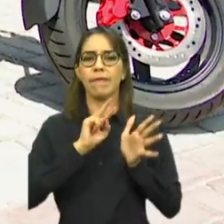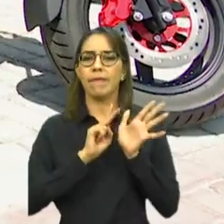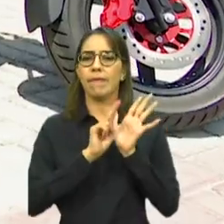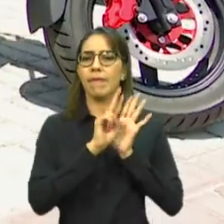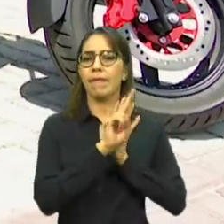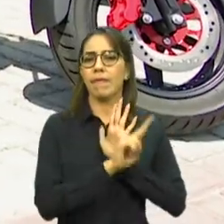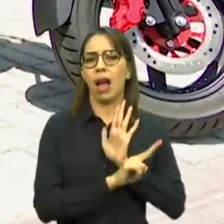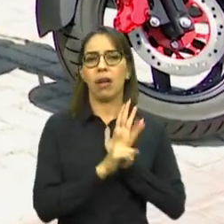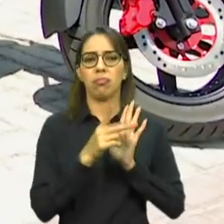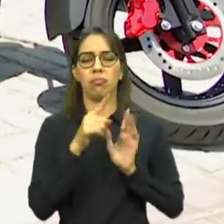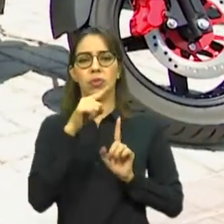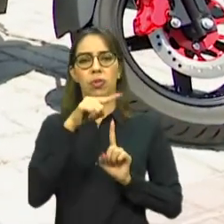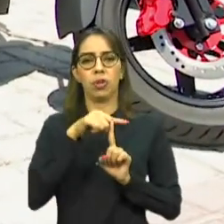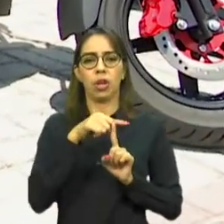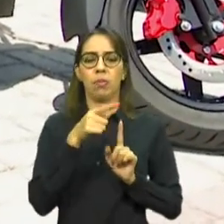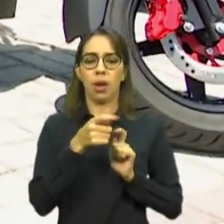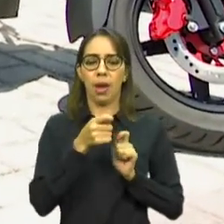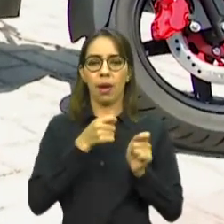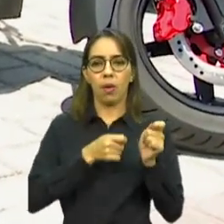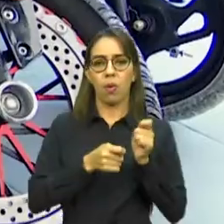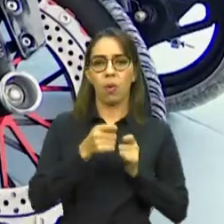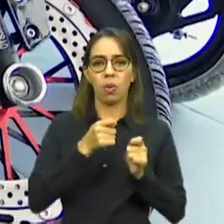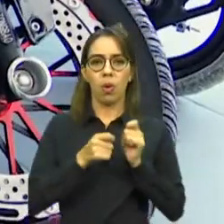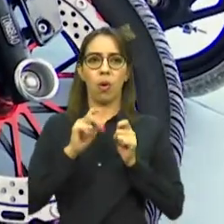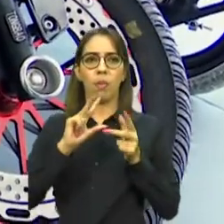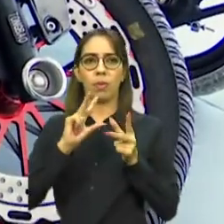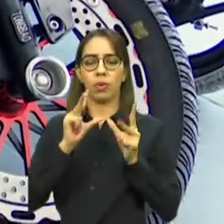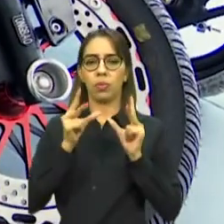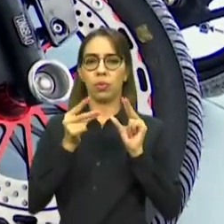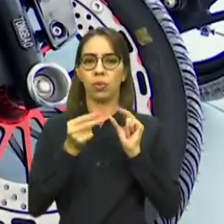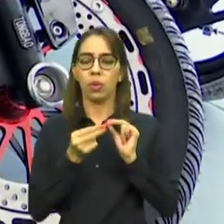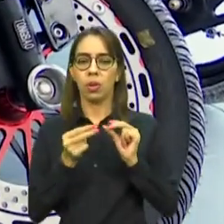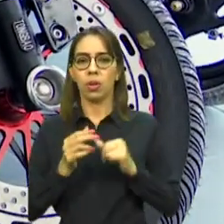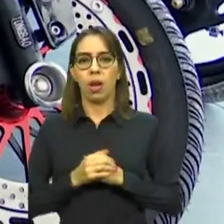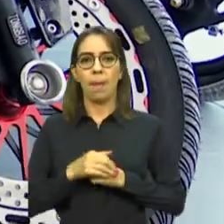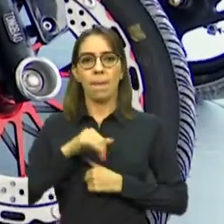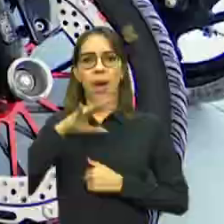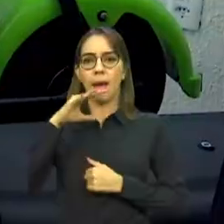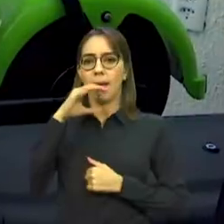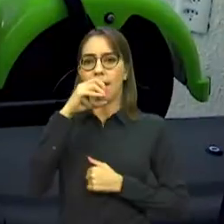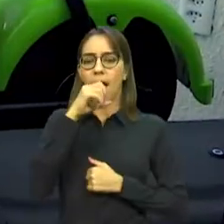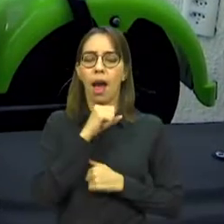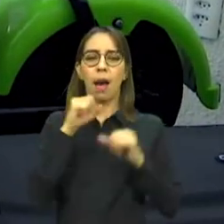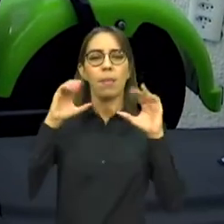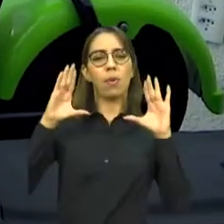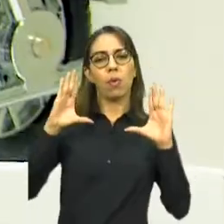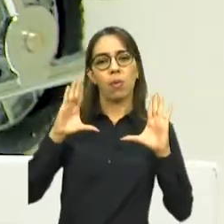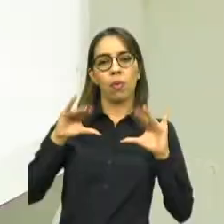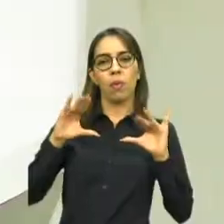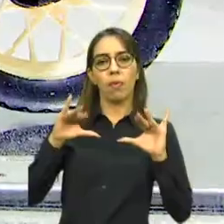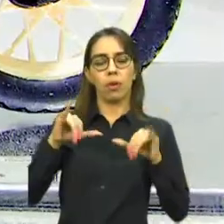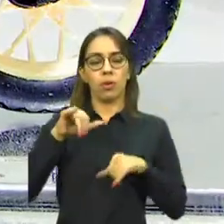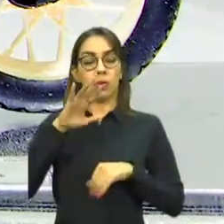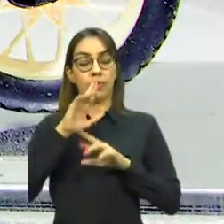preferências. Econômicas, sustentáveis, potentes, confortáveis e icônicas.